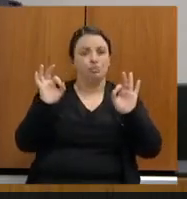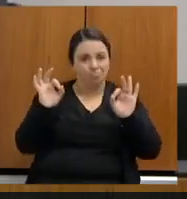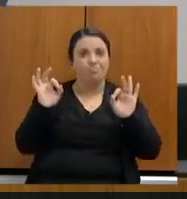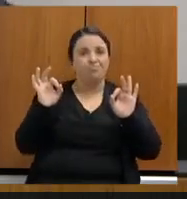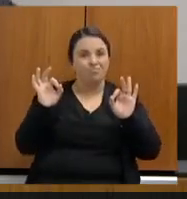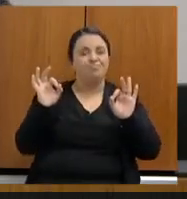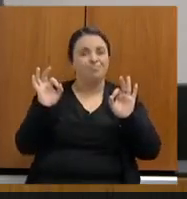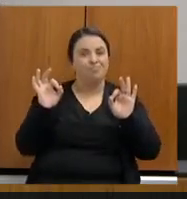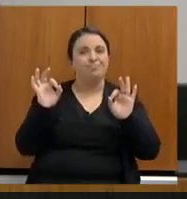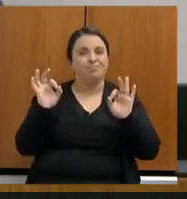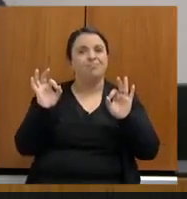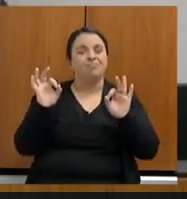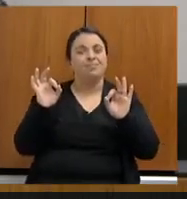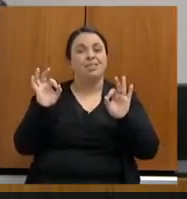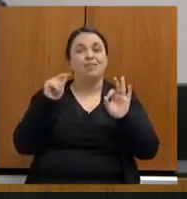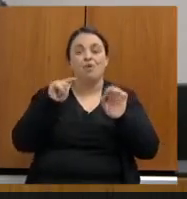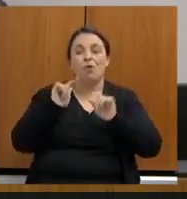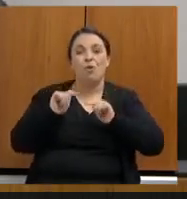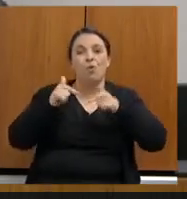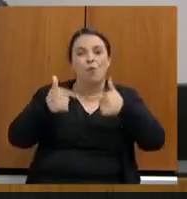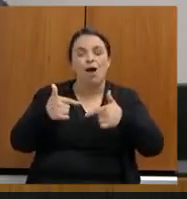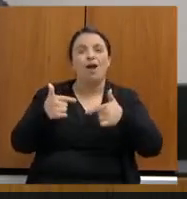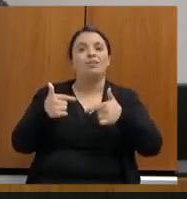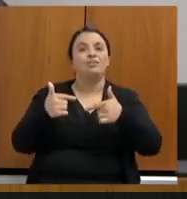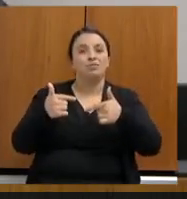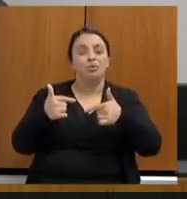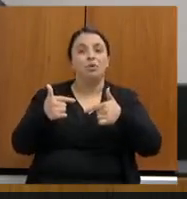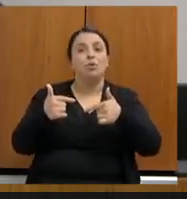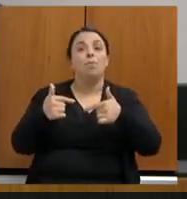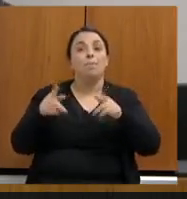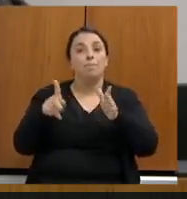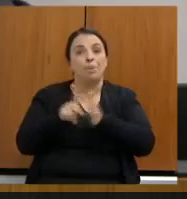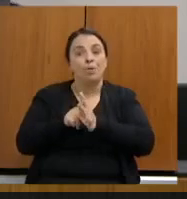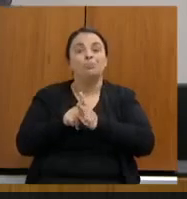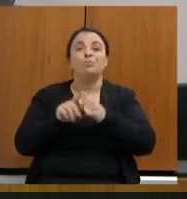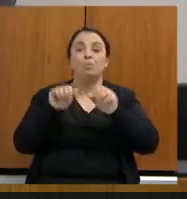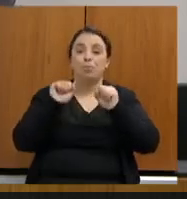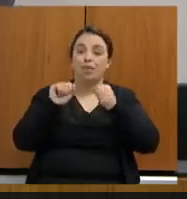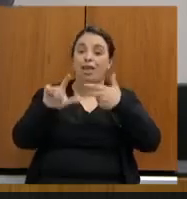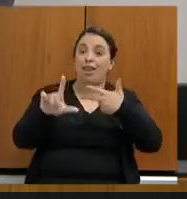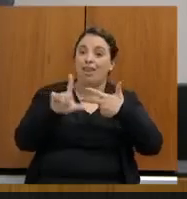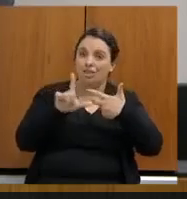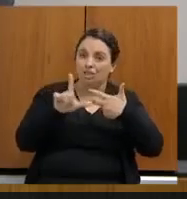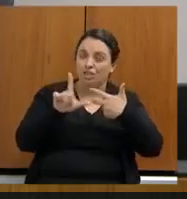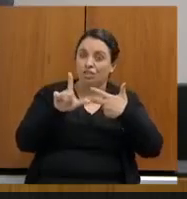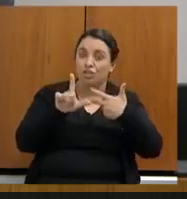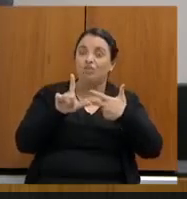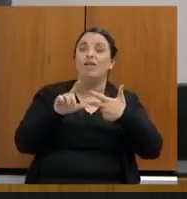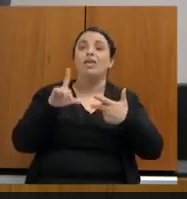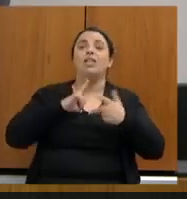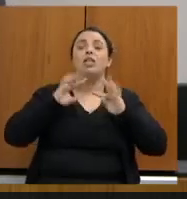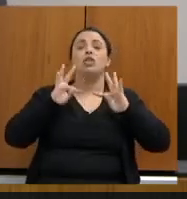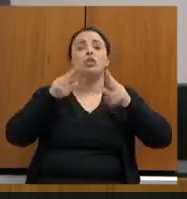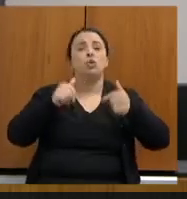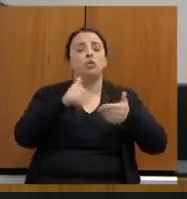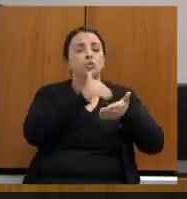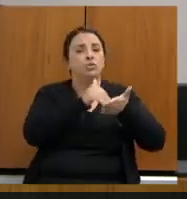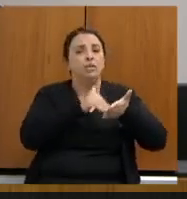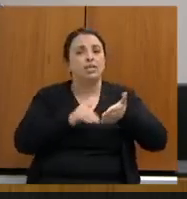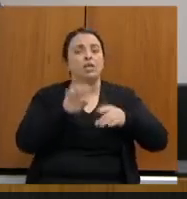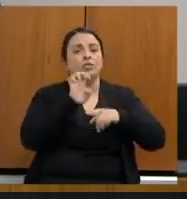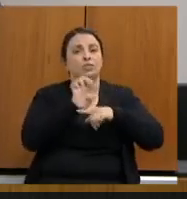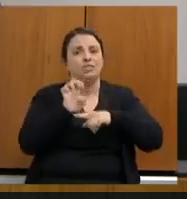a mais um ato praticado pelo poder legislativo onde a gente recebe aqui os secretários de estado dirigentes